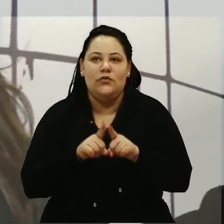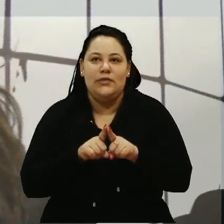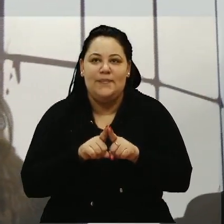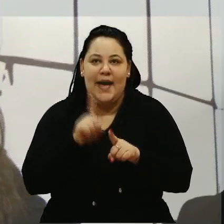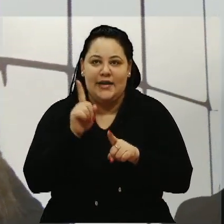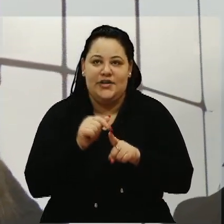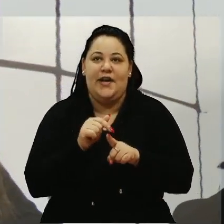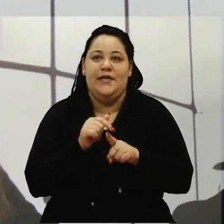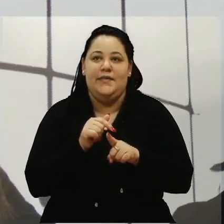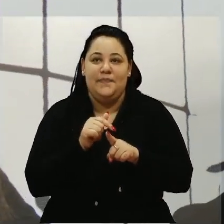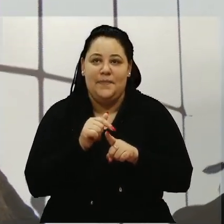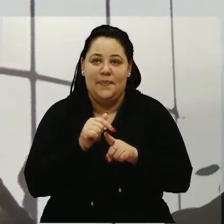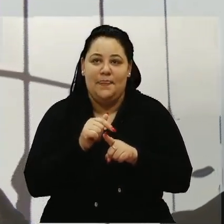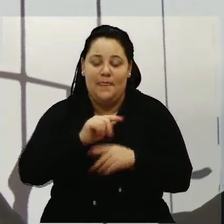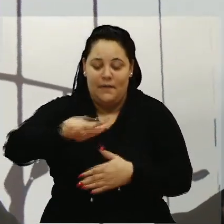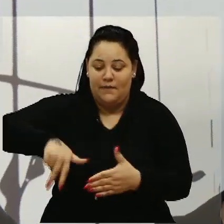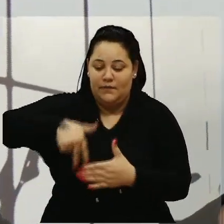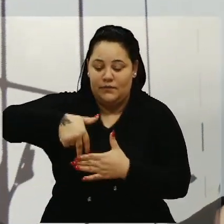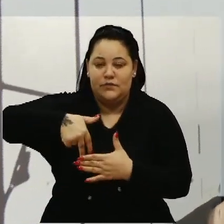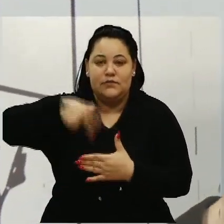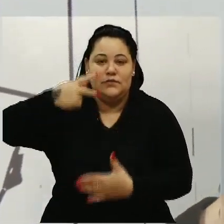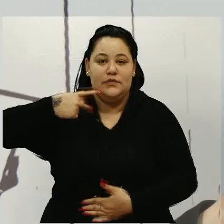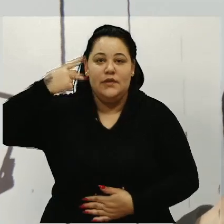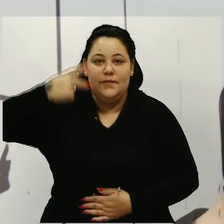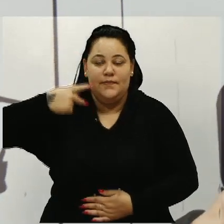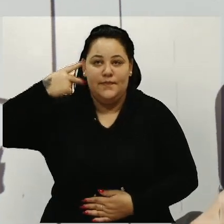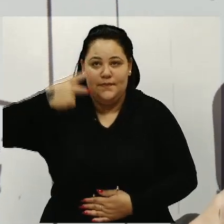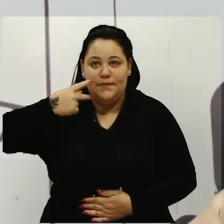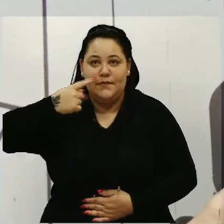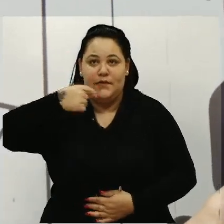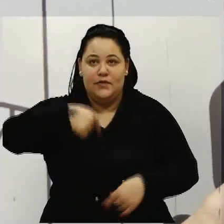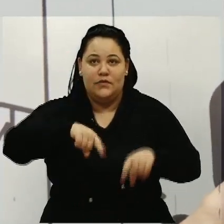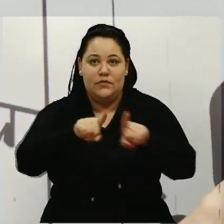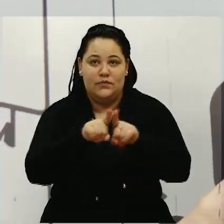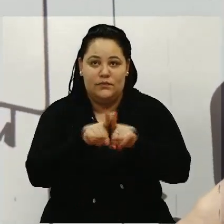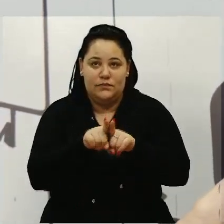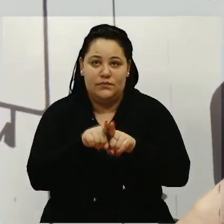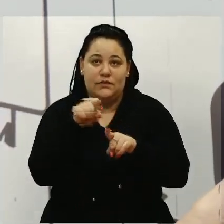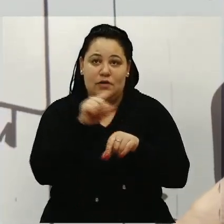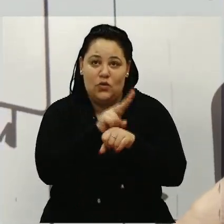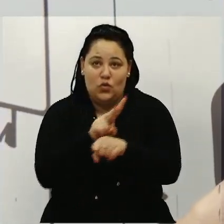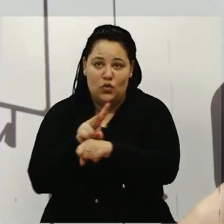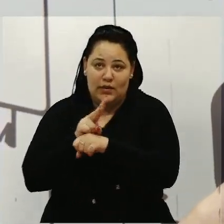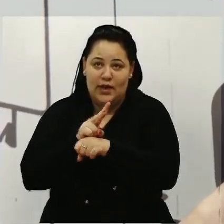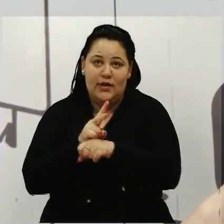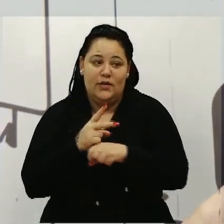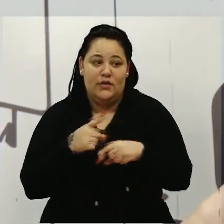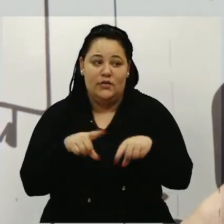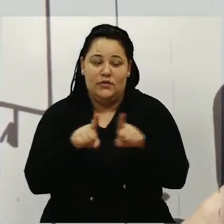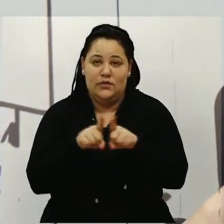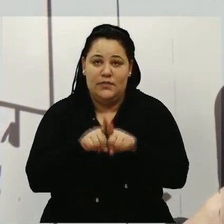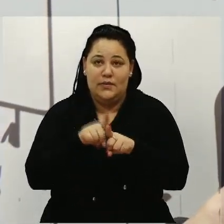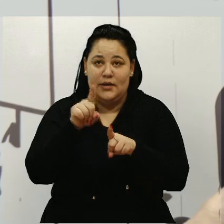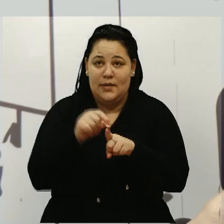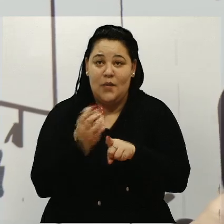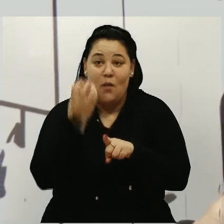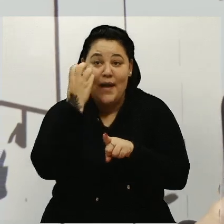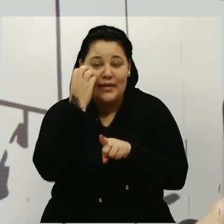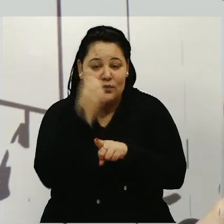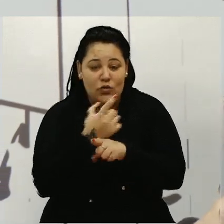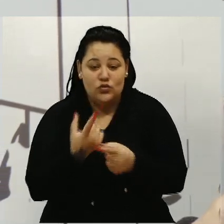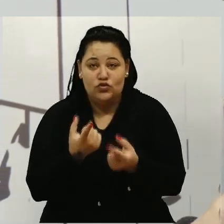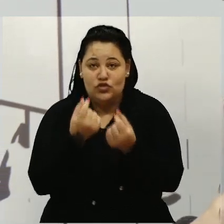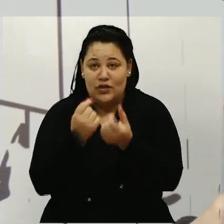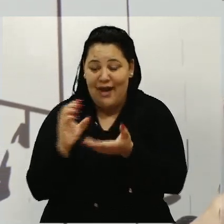trouxe essa denúncia na tribuna, na Câmara de Vereadores, porque eu acho importante a gente zelar pelo patrimônio público, pelo dinheiro